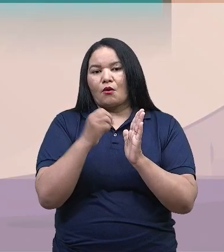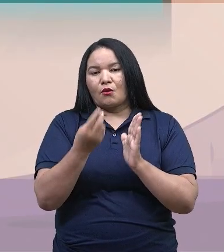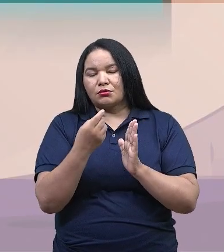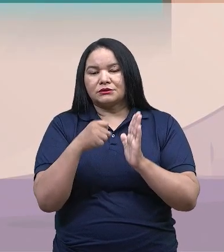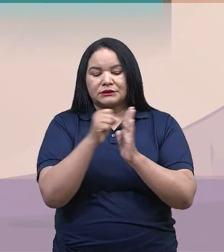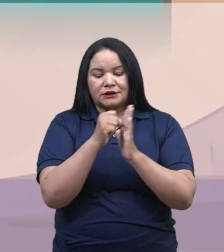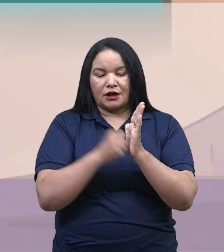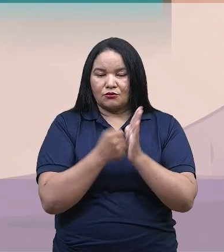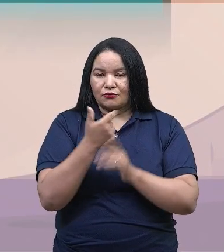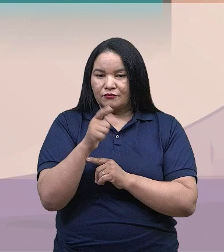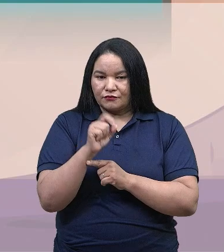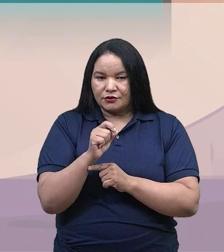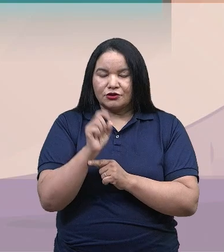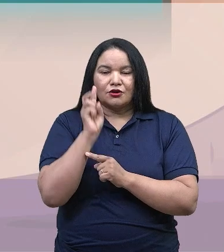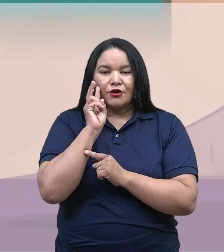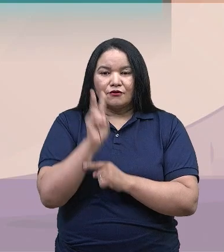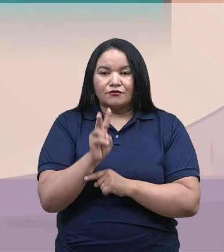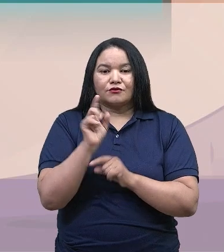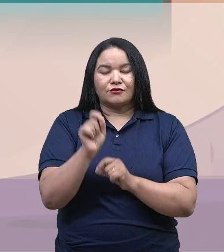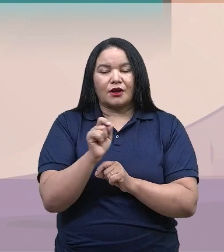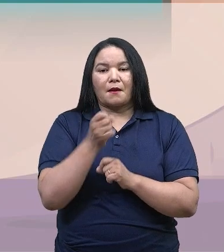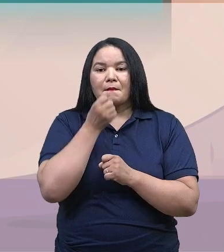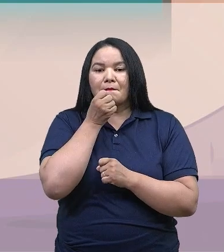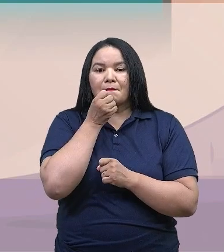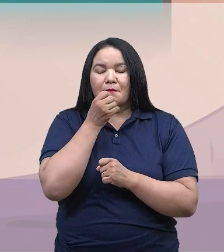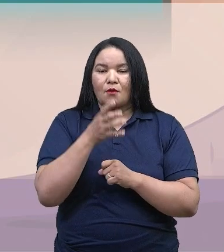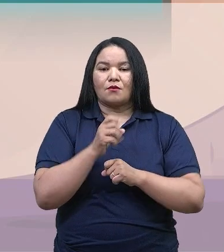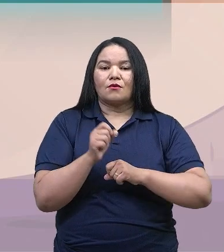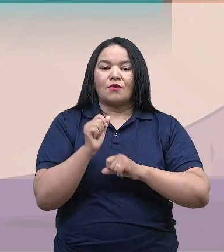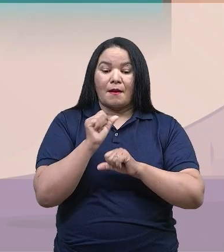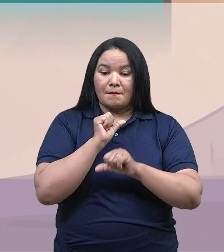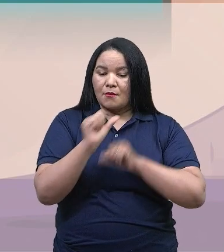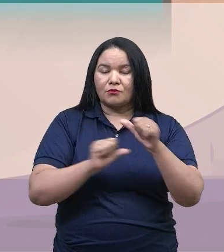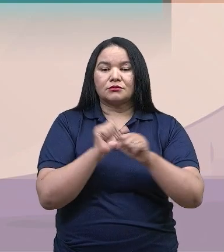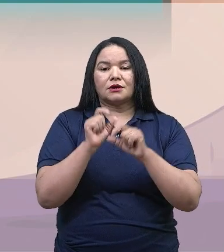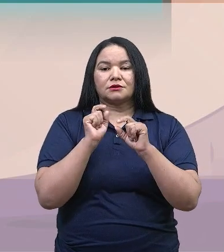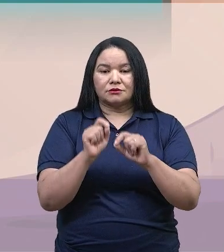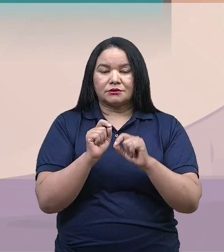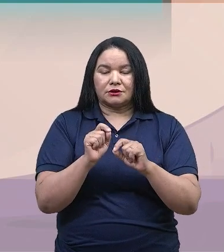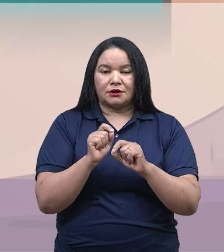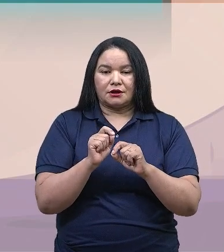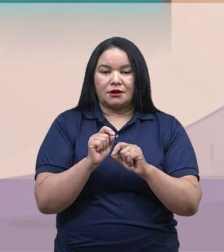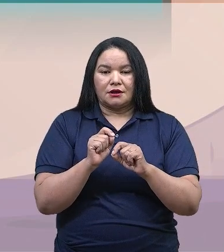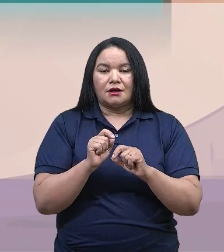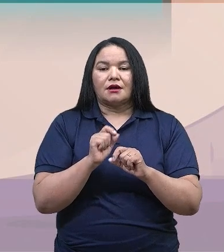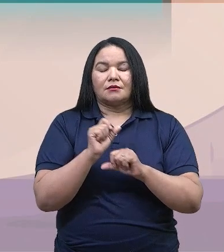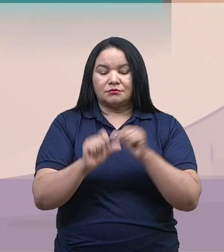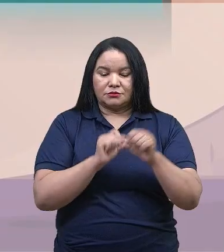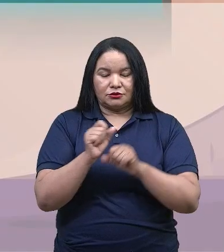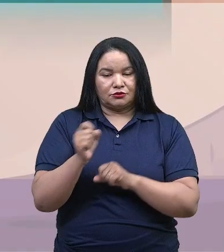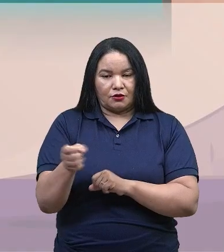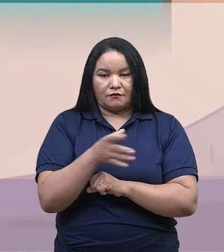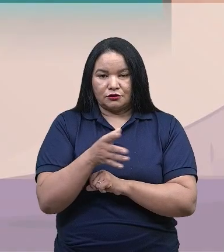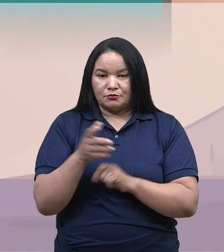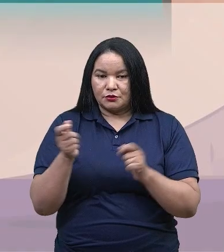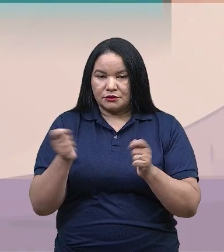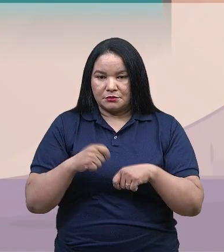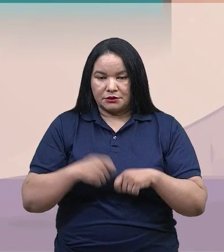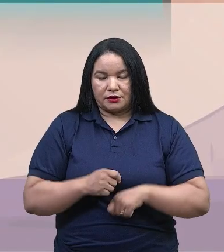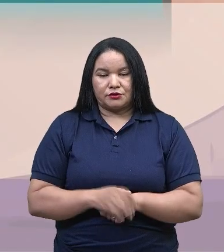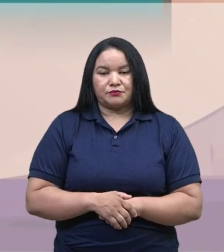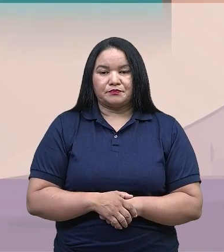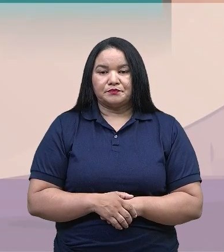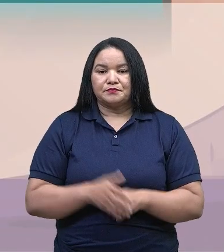gente observou aí um boom do patins com essas inovações, com essas novas possibilidades. A gente tem, olha só,